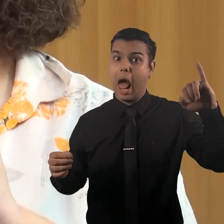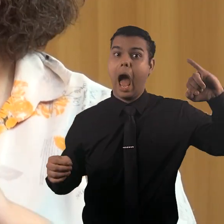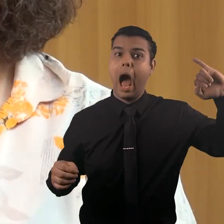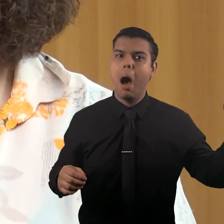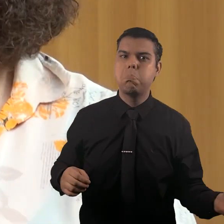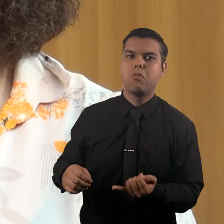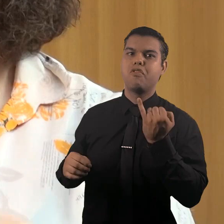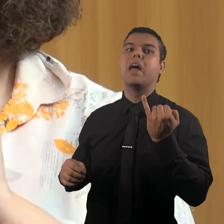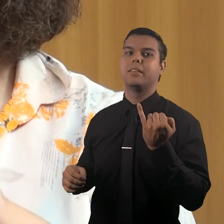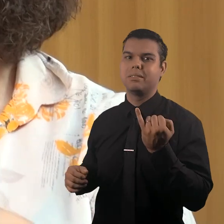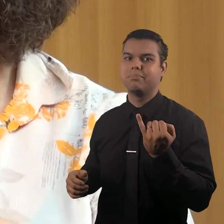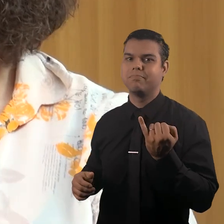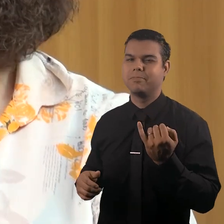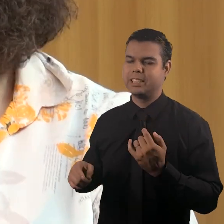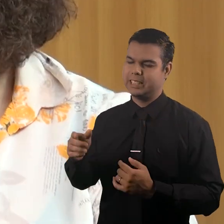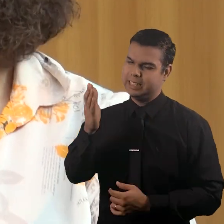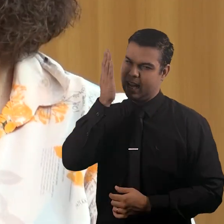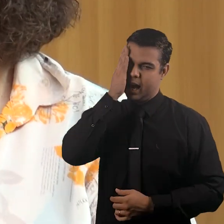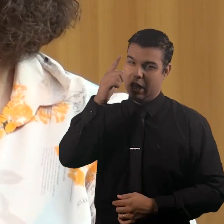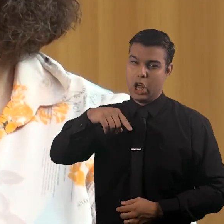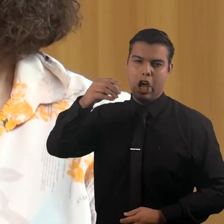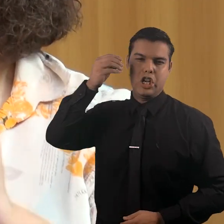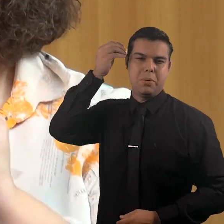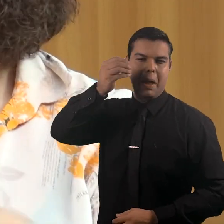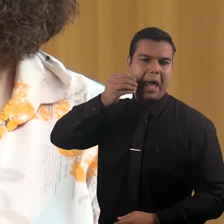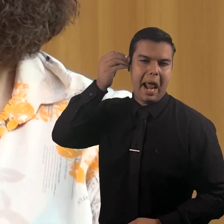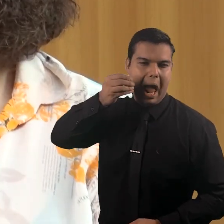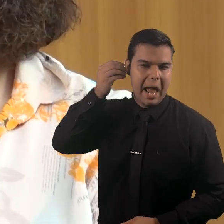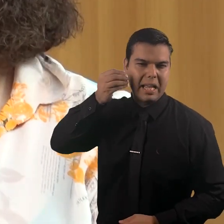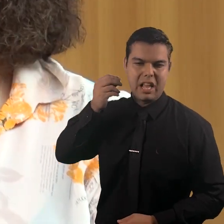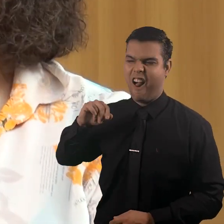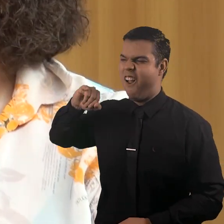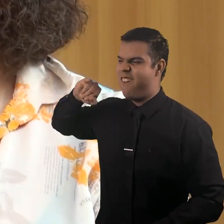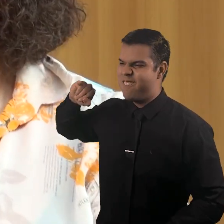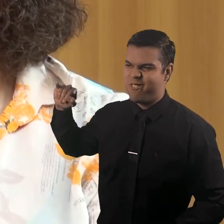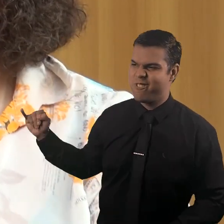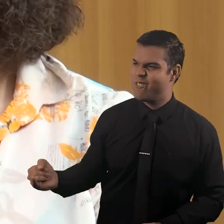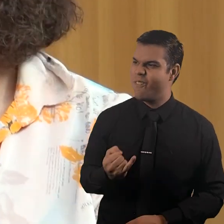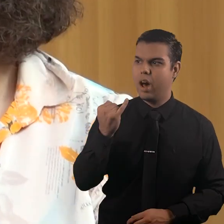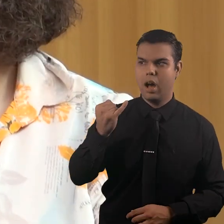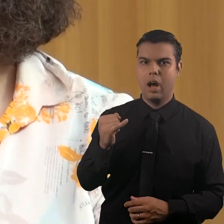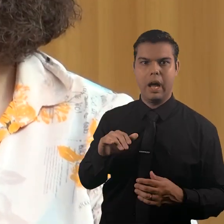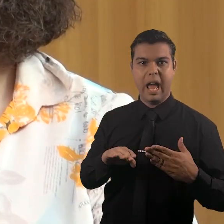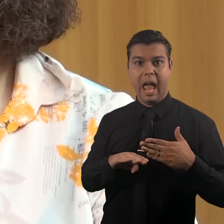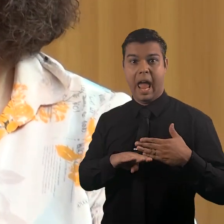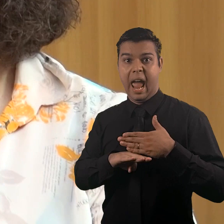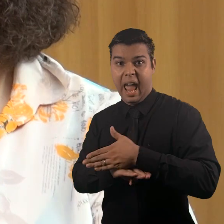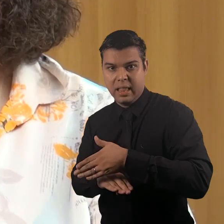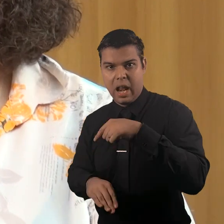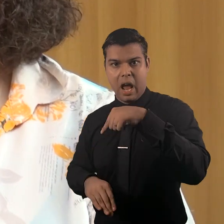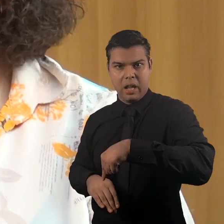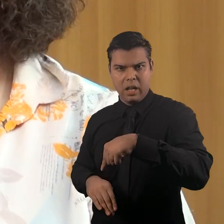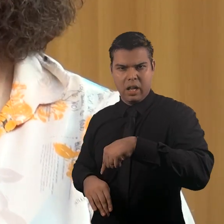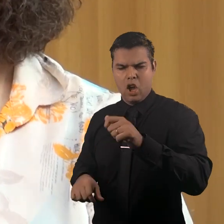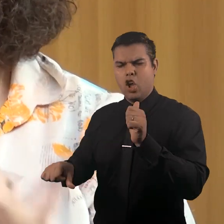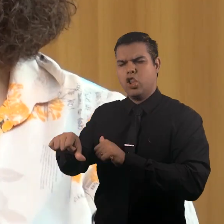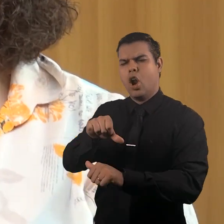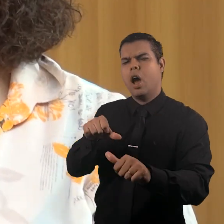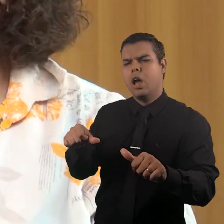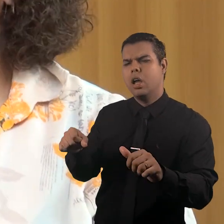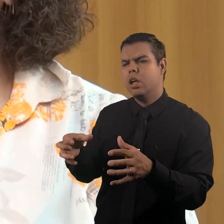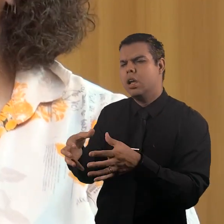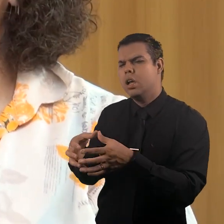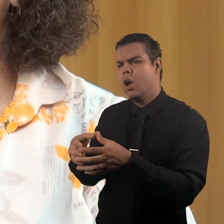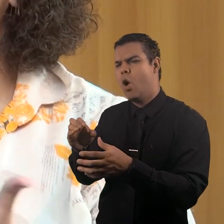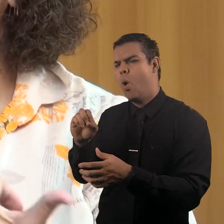oportunistas se aproveitaram da nossa experiência e, de fato, puderam entrar aqui na nossa casa, imagina